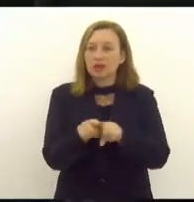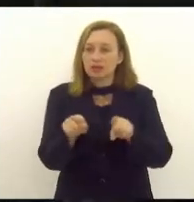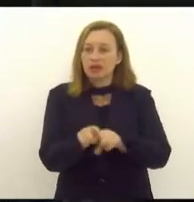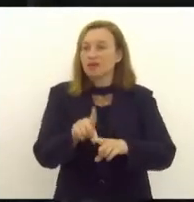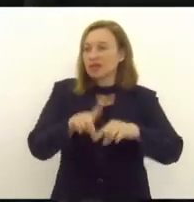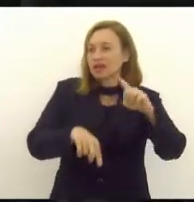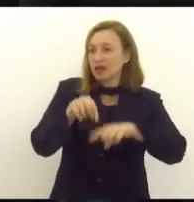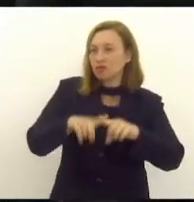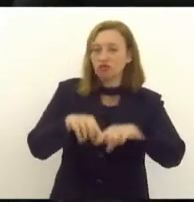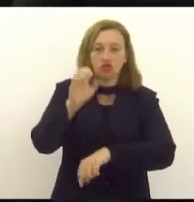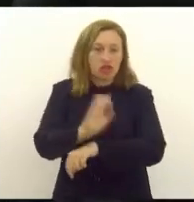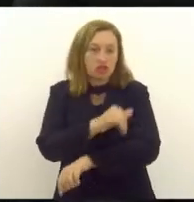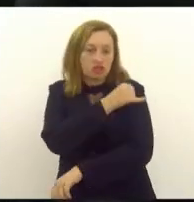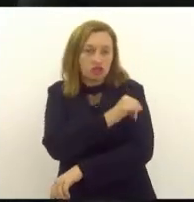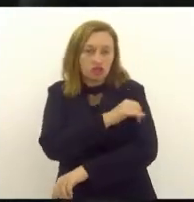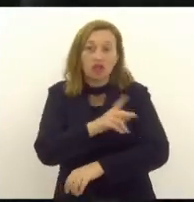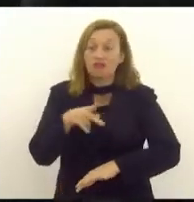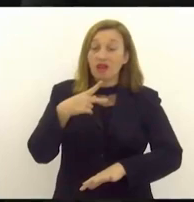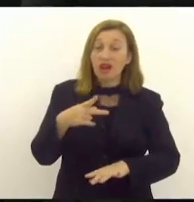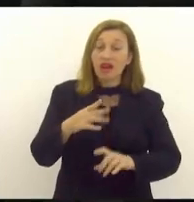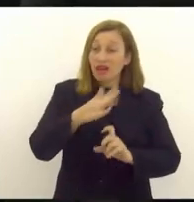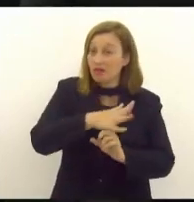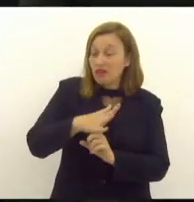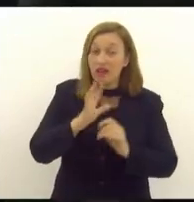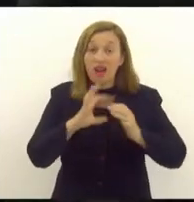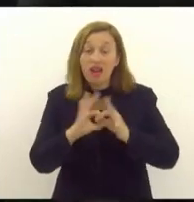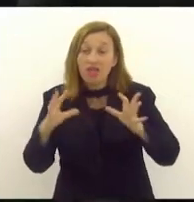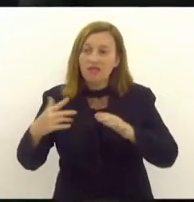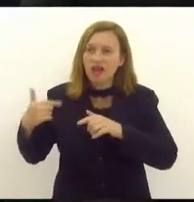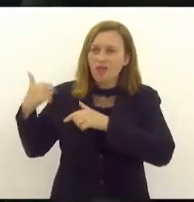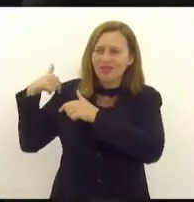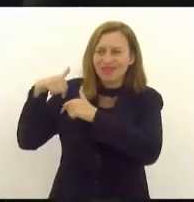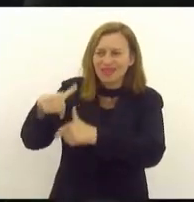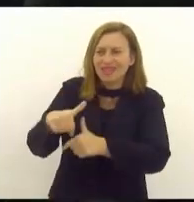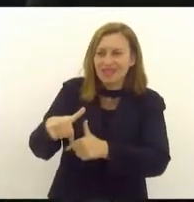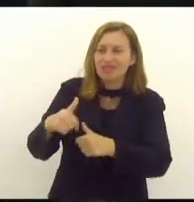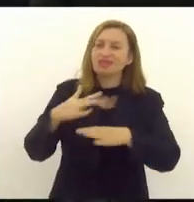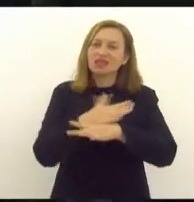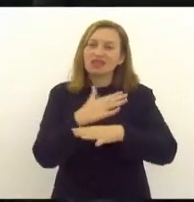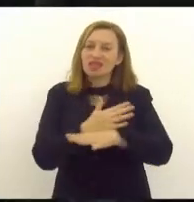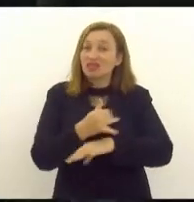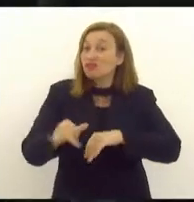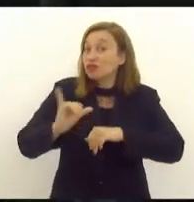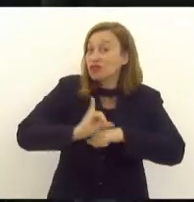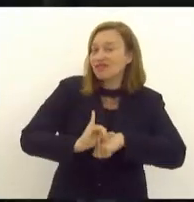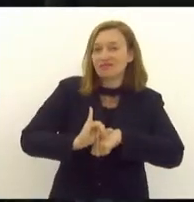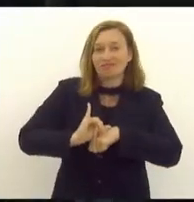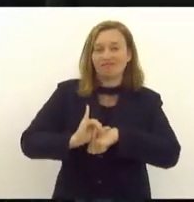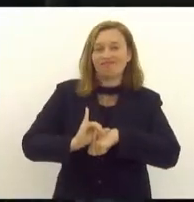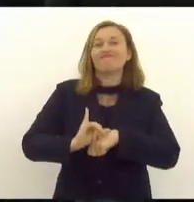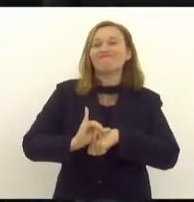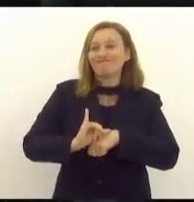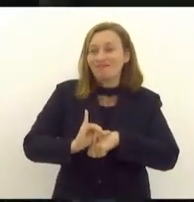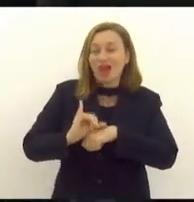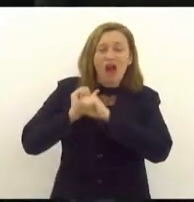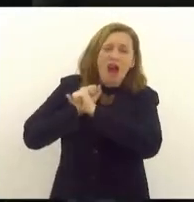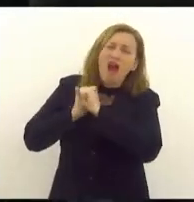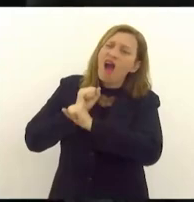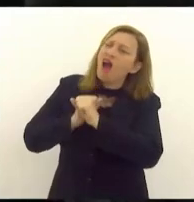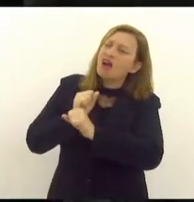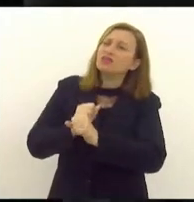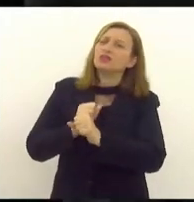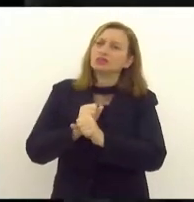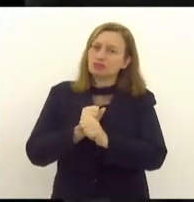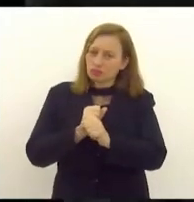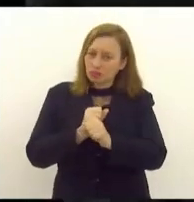de Estado do Rio de Janeiro dizer que a feira é livre é uma tradição na cidade de Volta Redonda que se